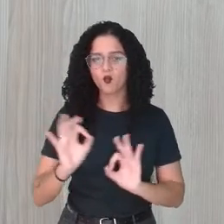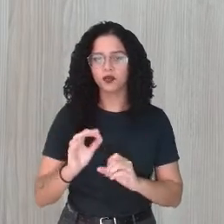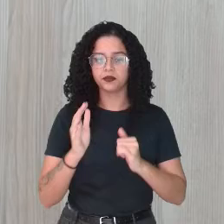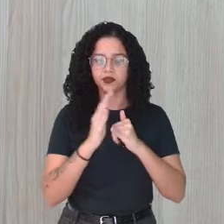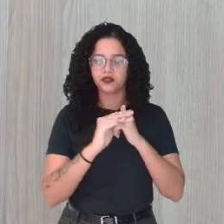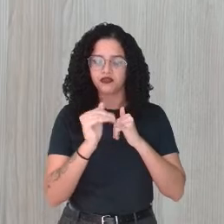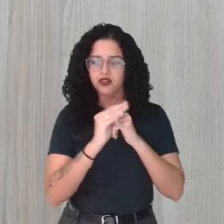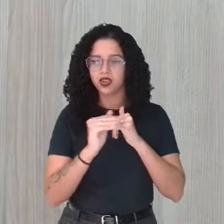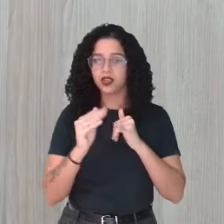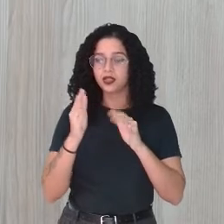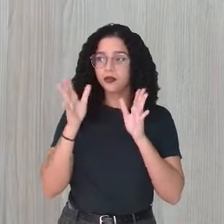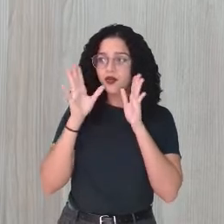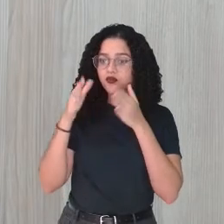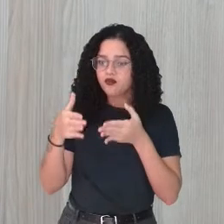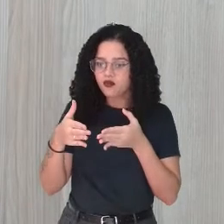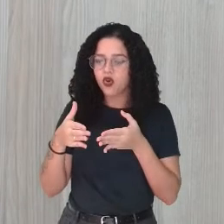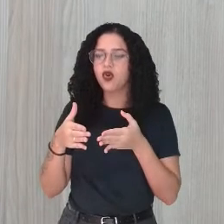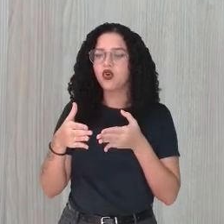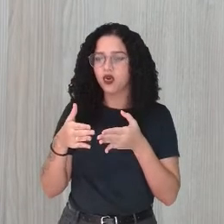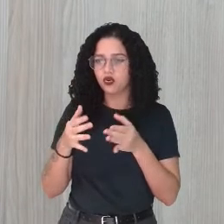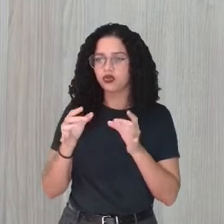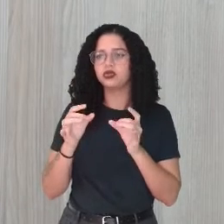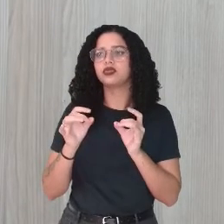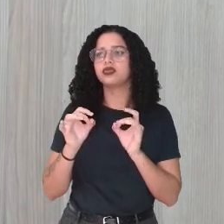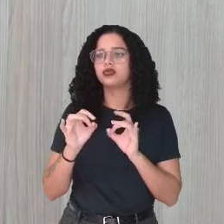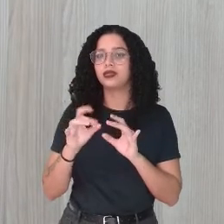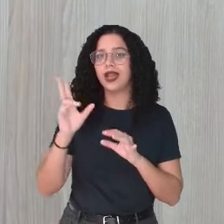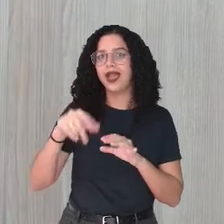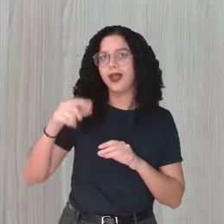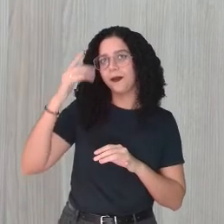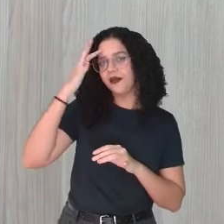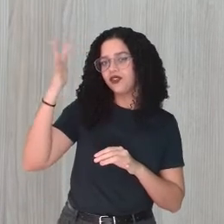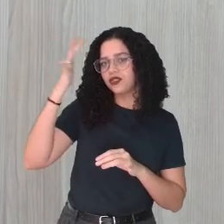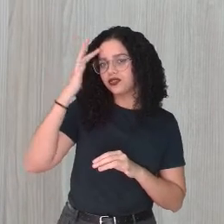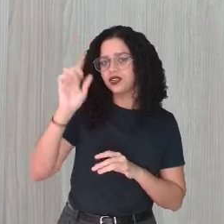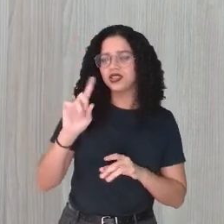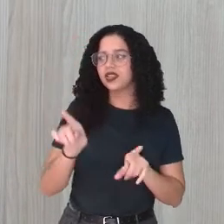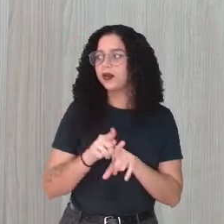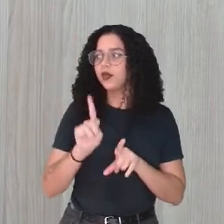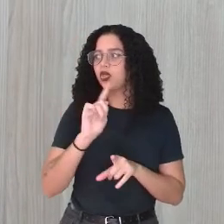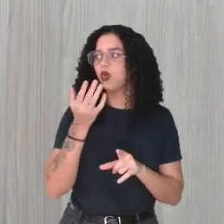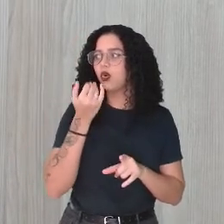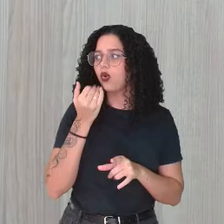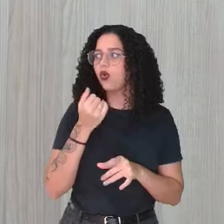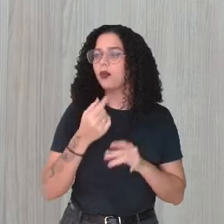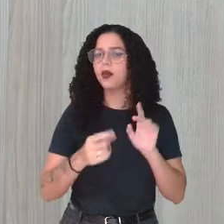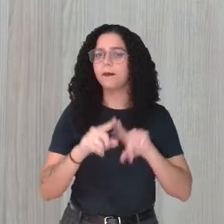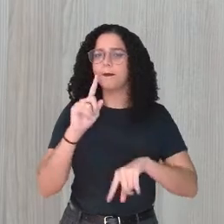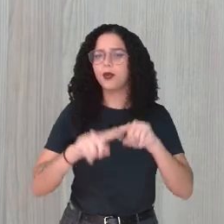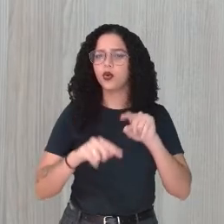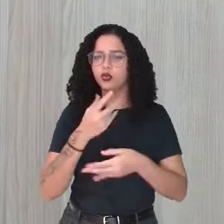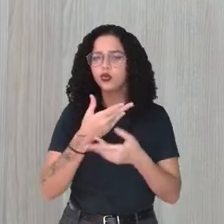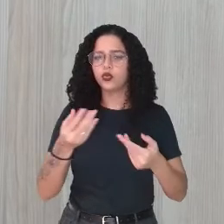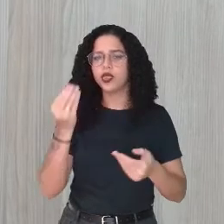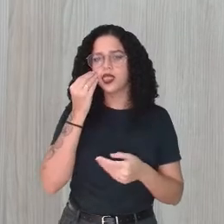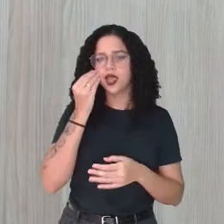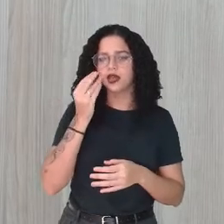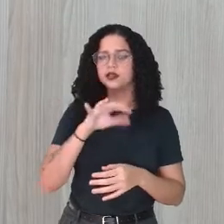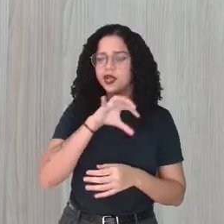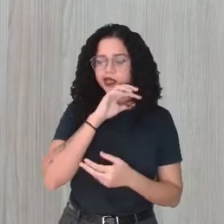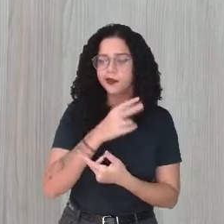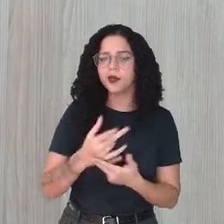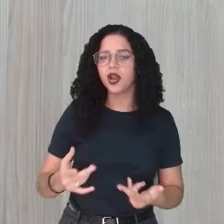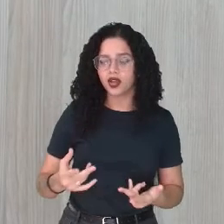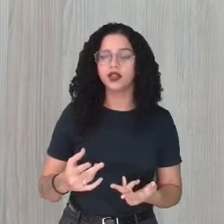vegano, ele é mais restrito ainda, né? Uma filosofia, também não consome produtos que testem animais,